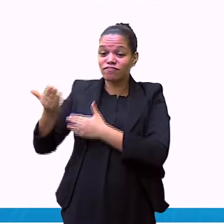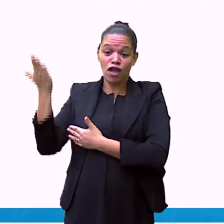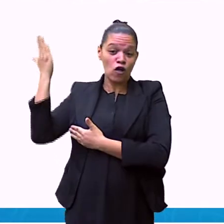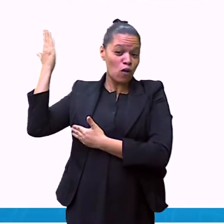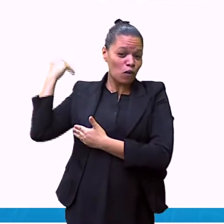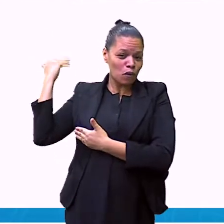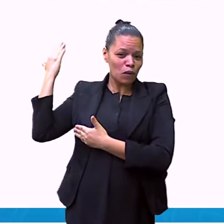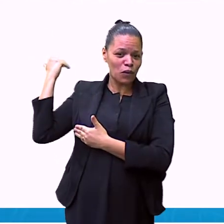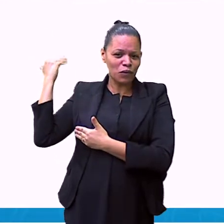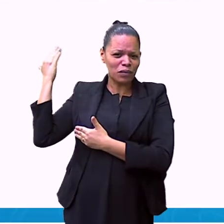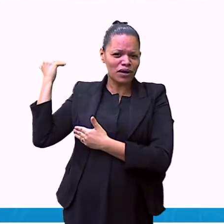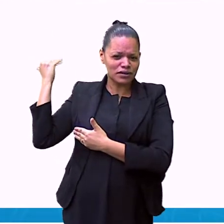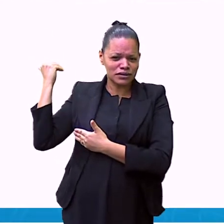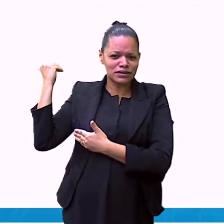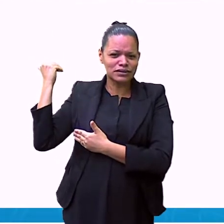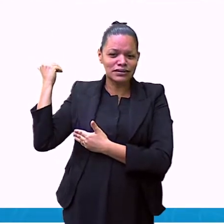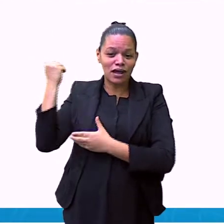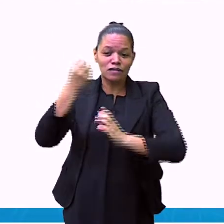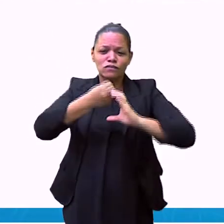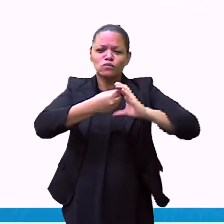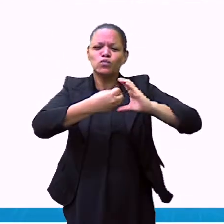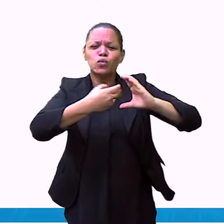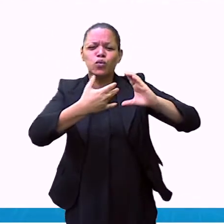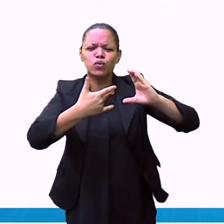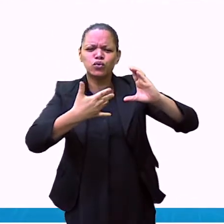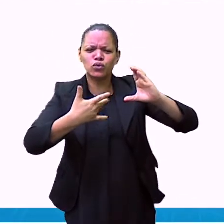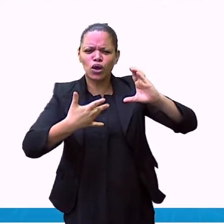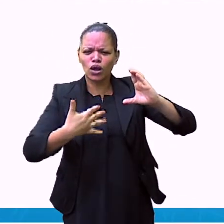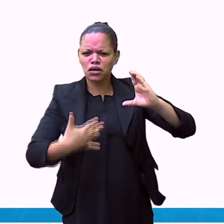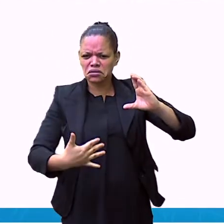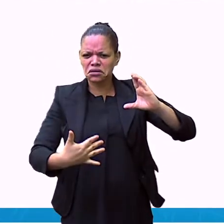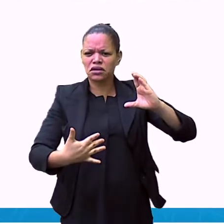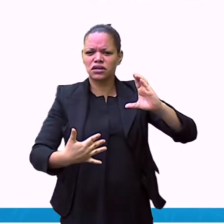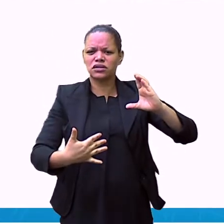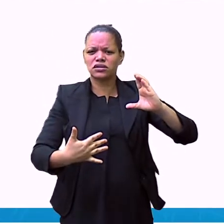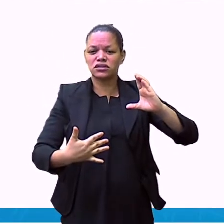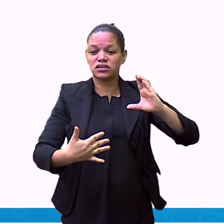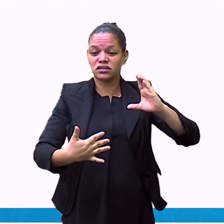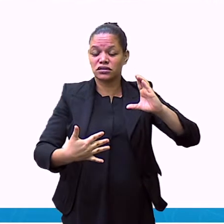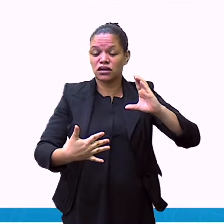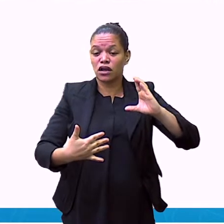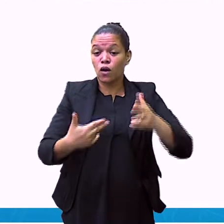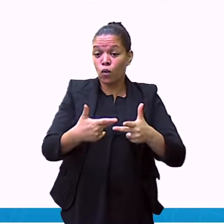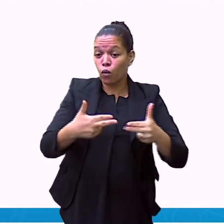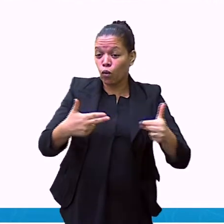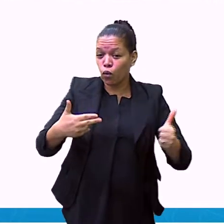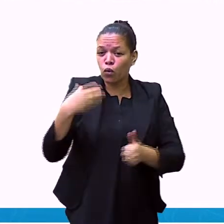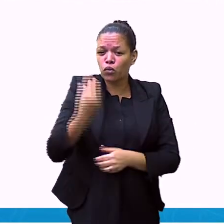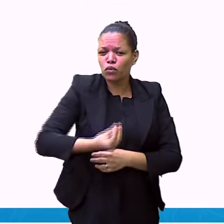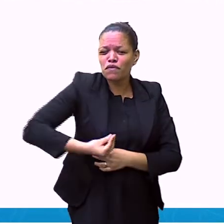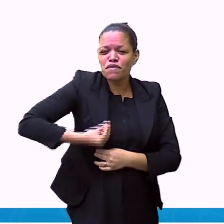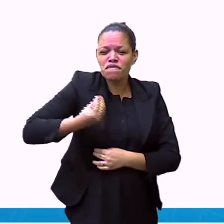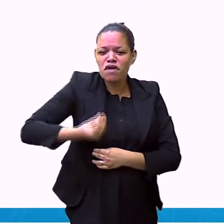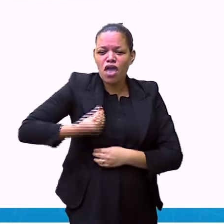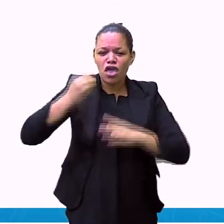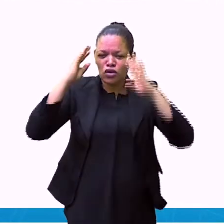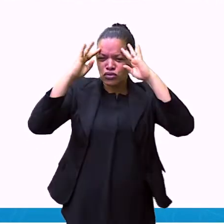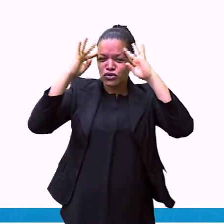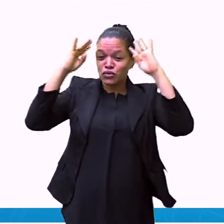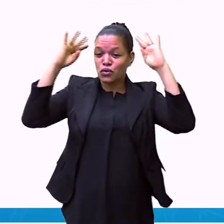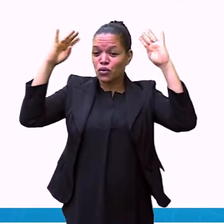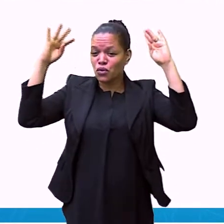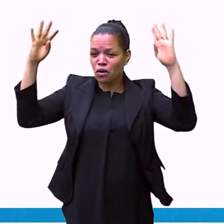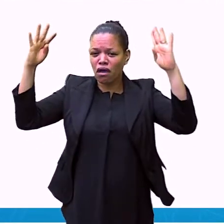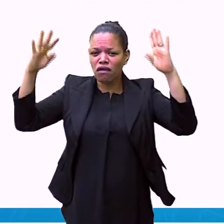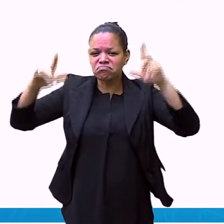trabalharam e agiram sobre a natureza e sobre outras pessoas de um jeito específico.